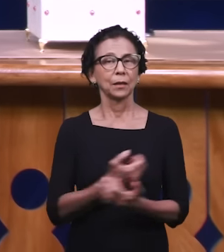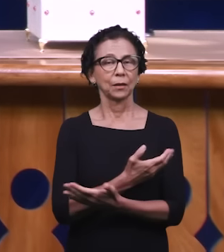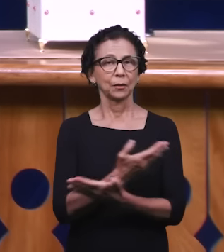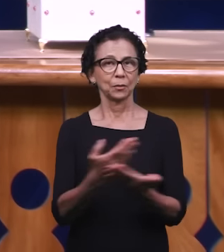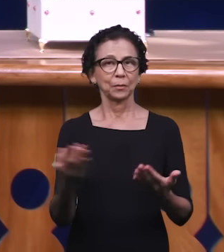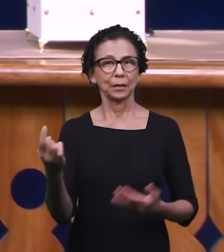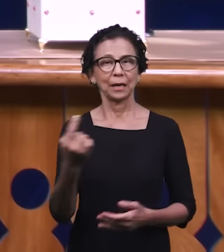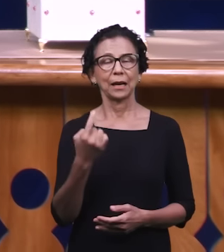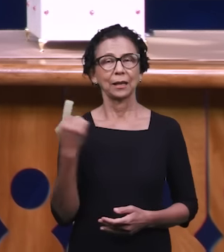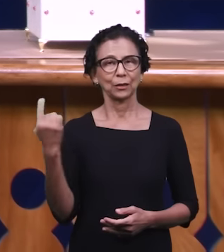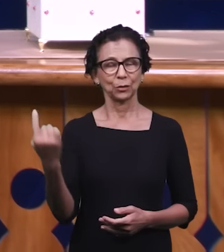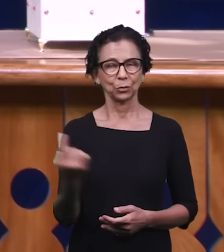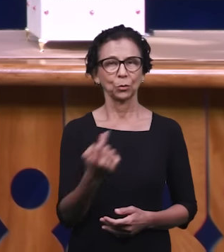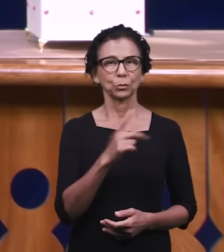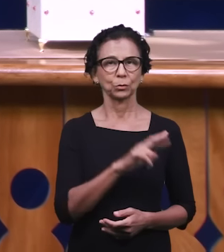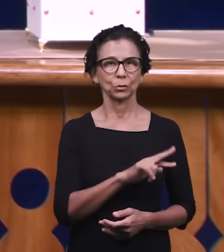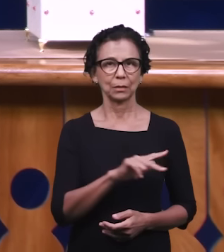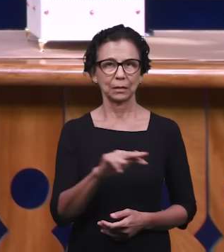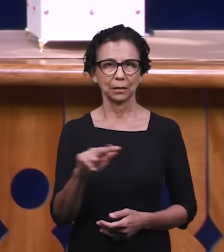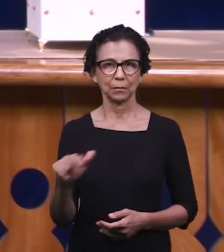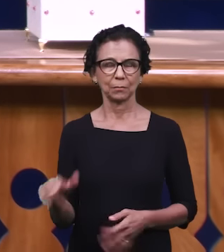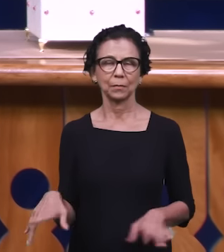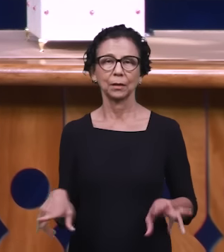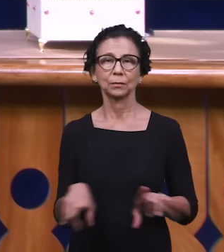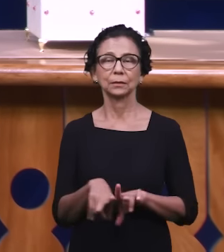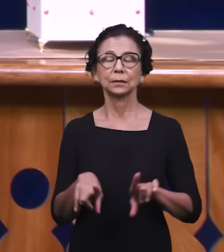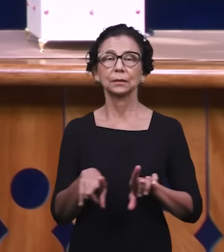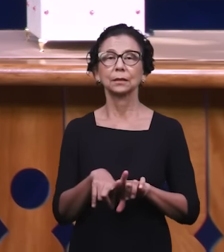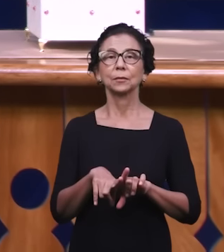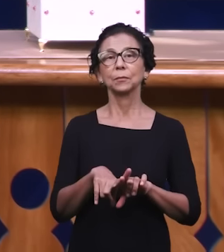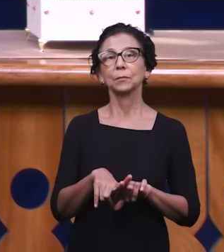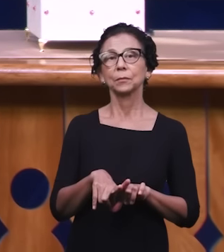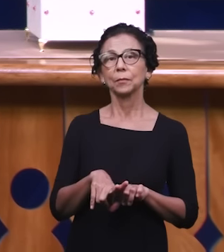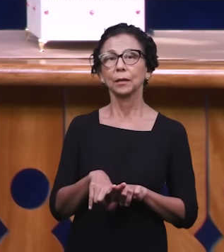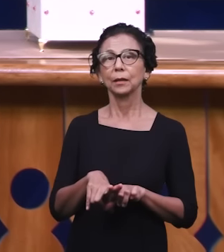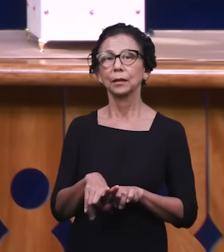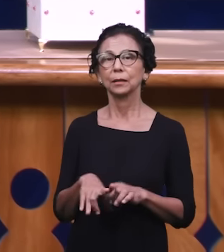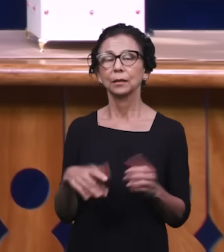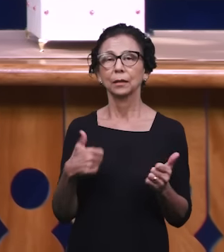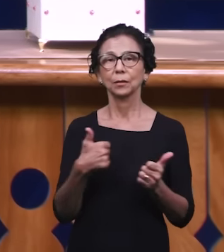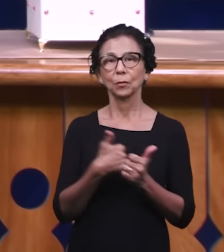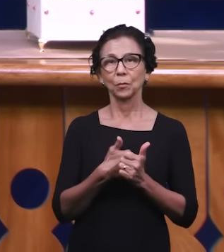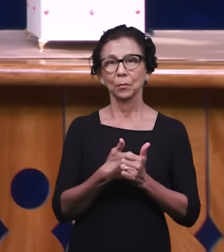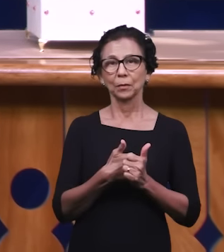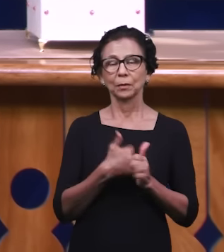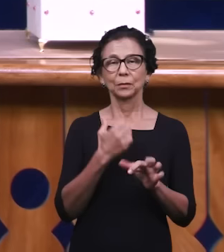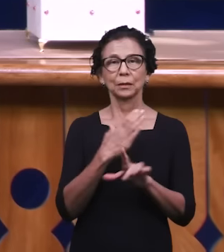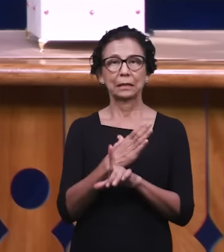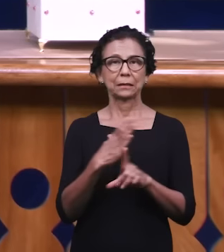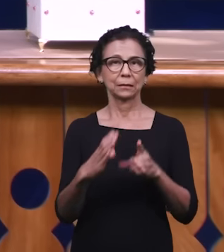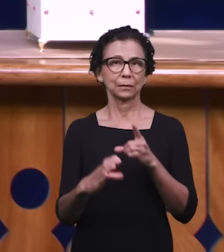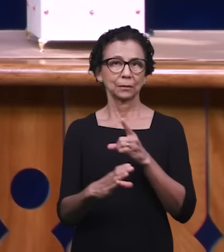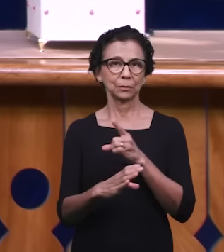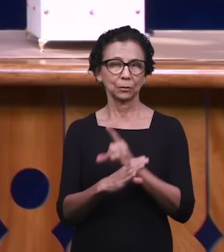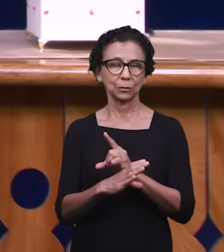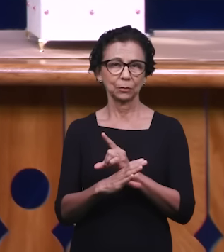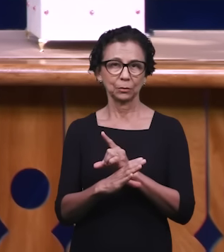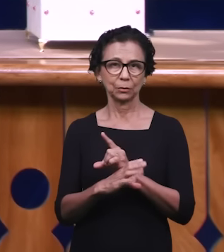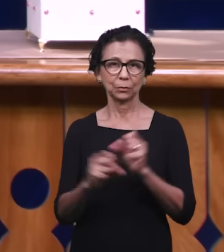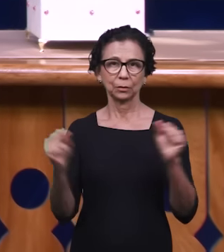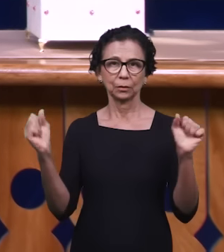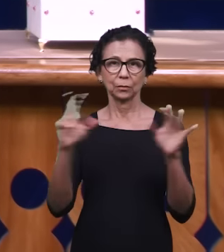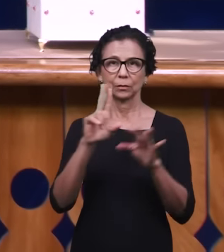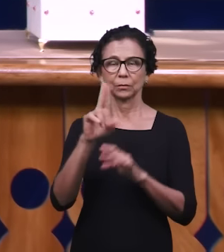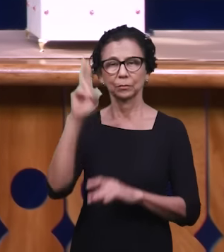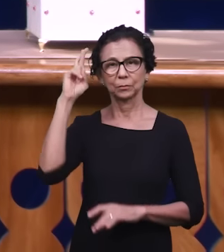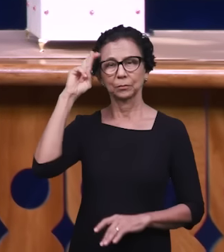Eu quero saudar a todos os nossos irmãos e todos aqueles que estão, nesta hora, participando deste culto de glorificação ao